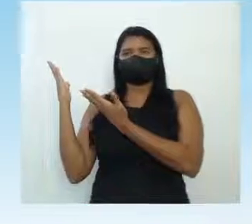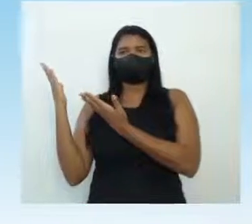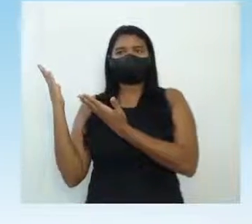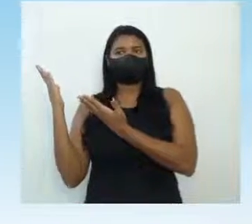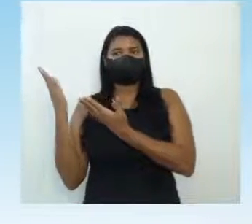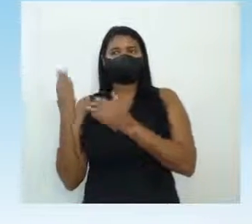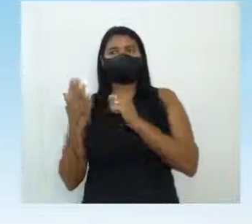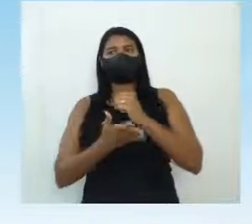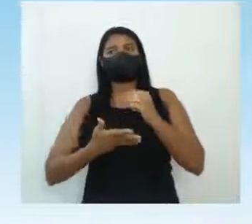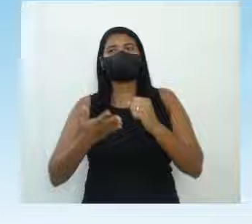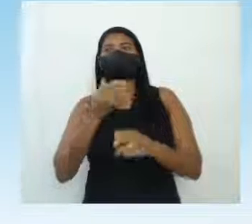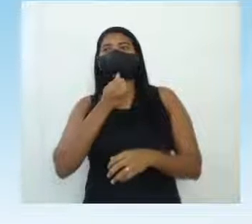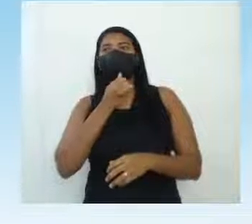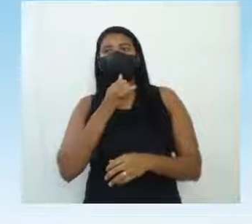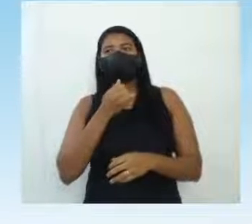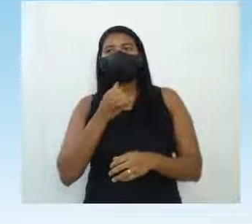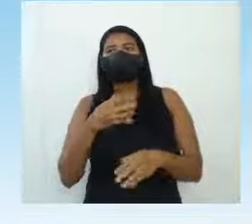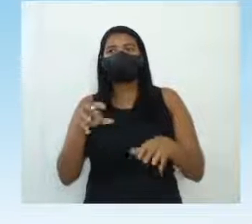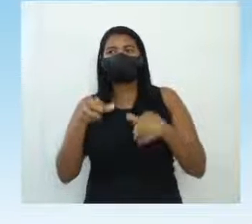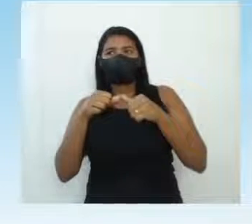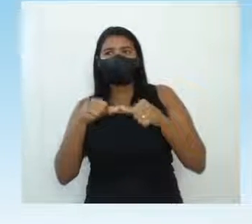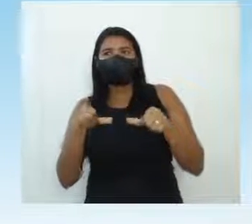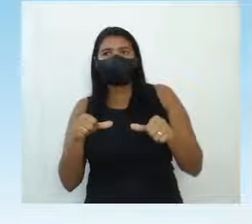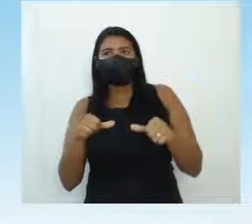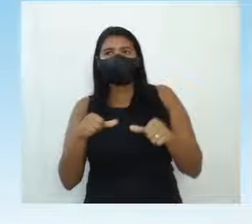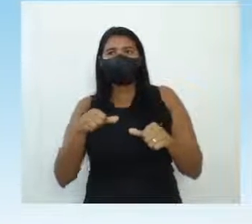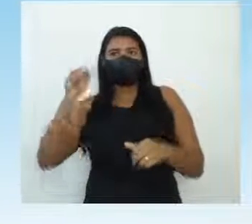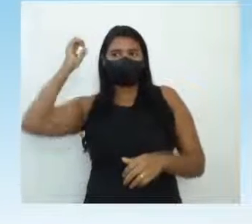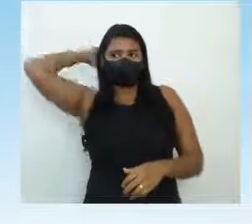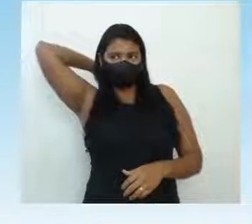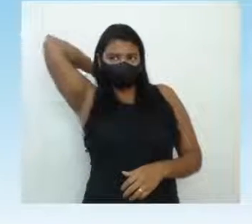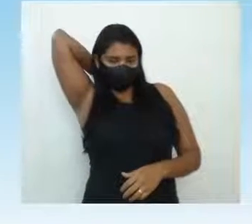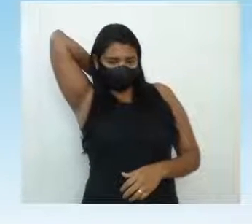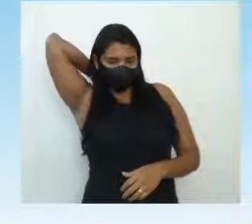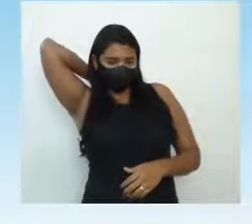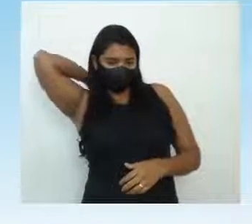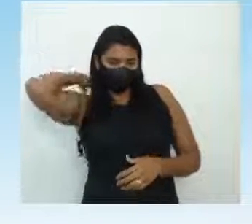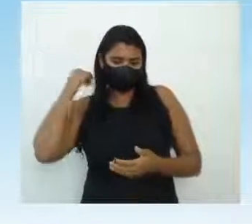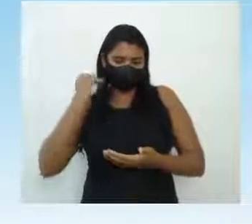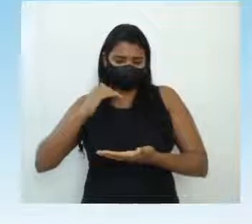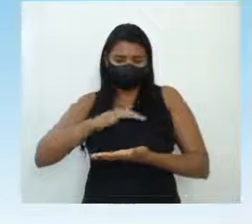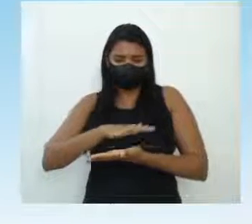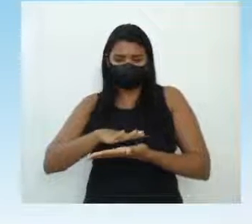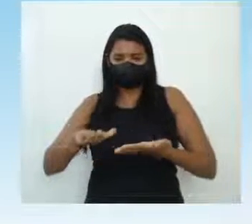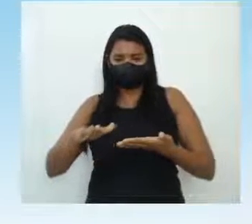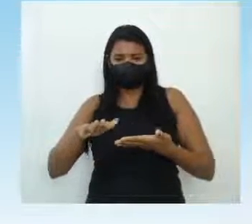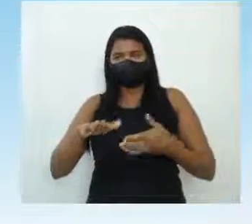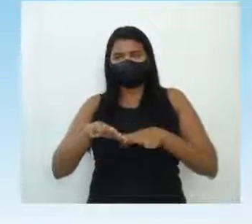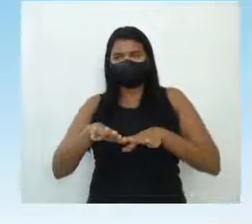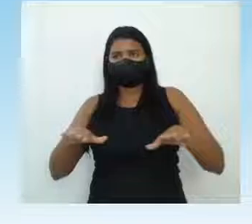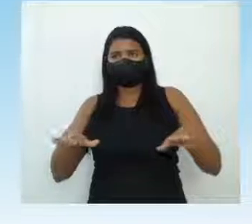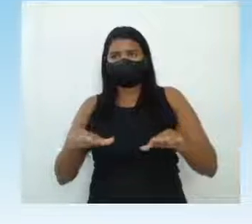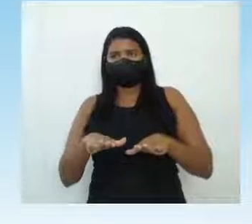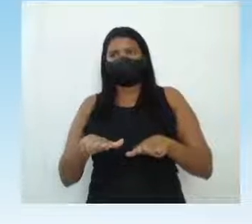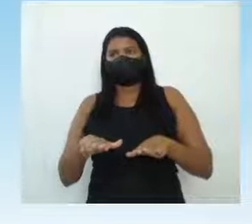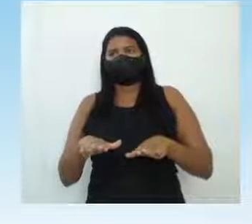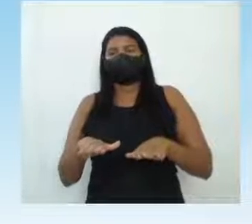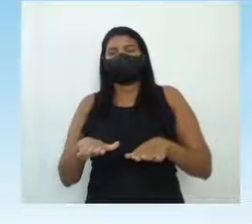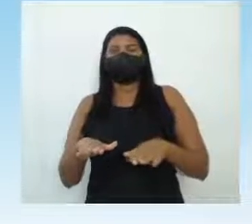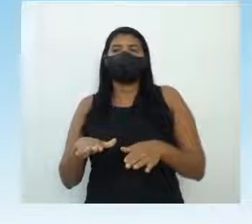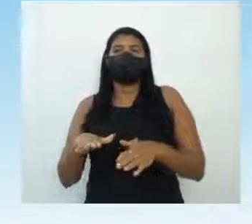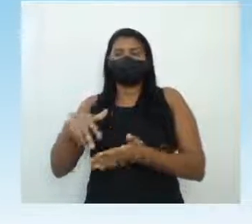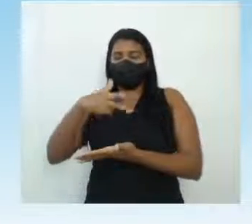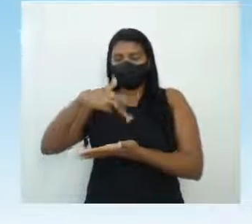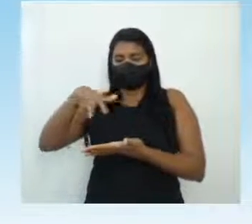basicamente ele fica com as costas apoiadas no chão, e aí os braços,